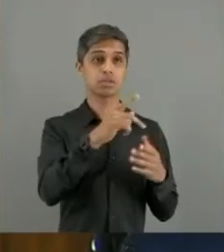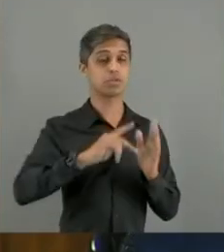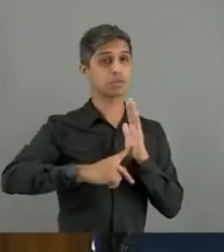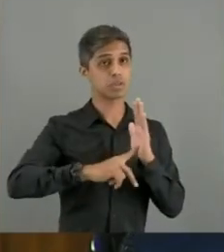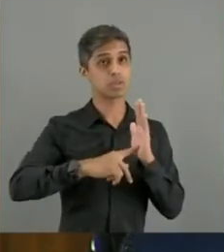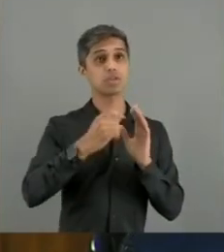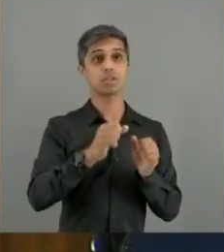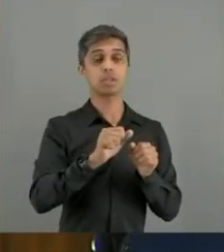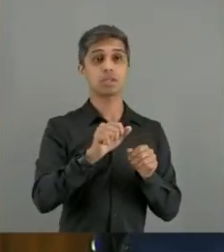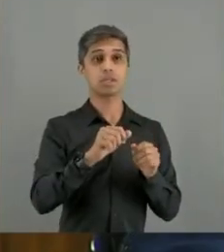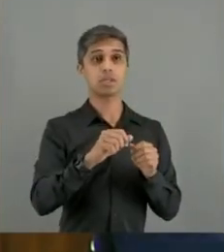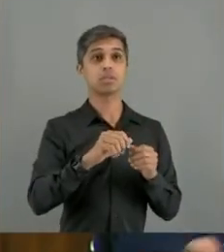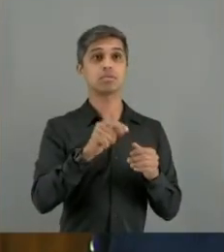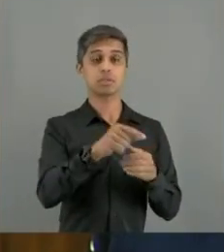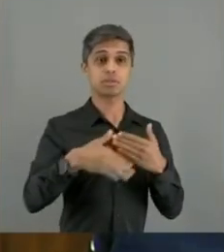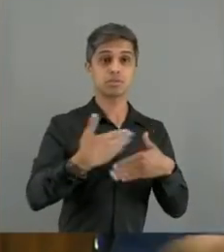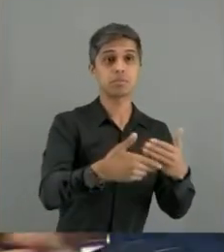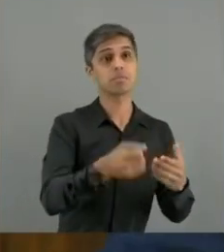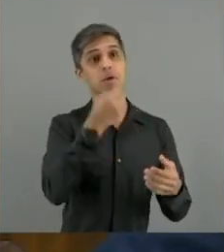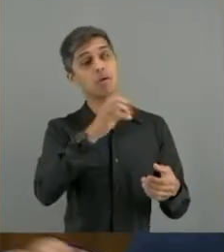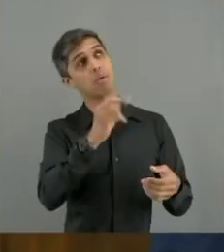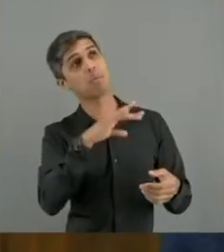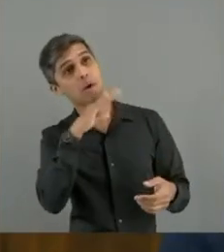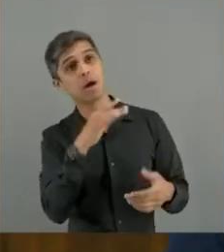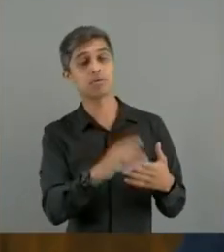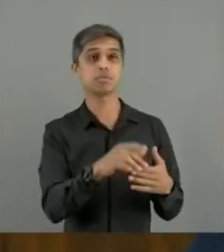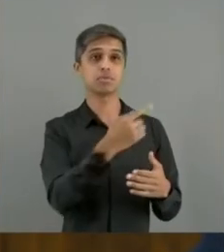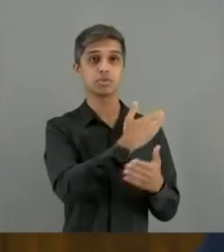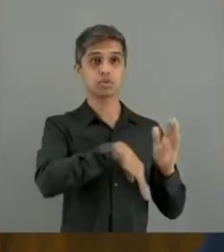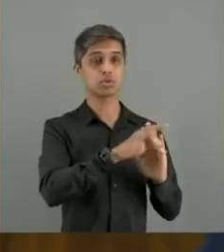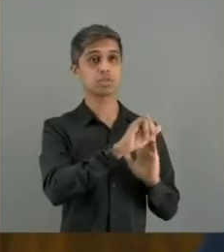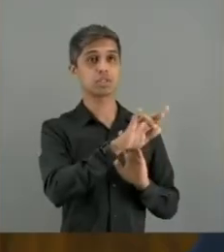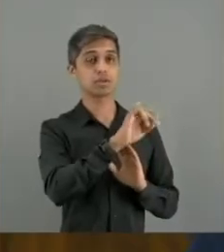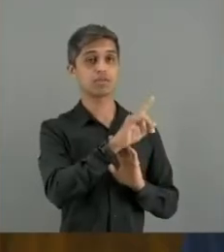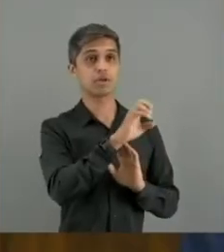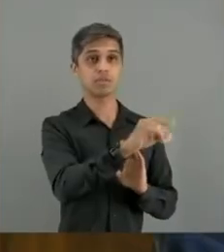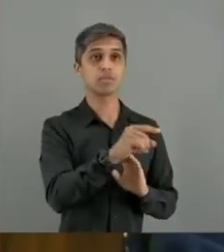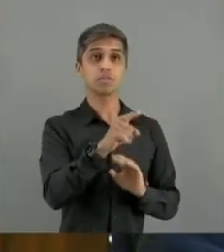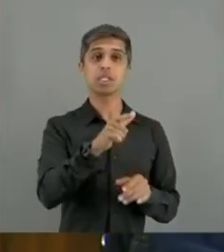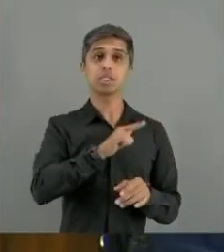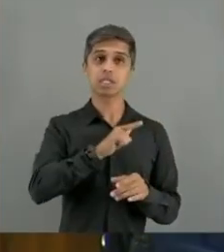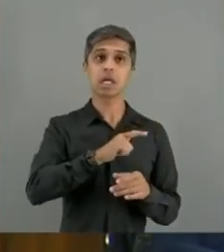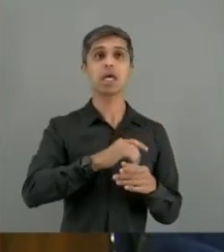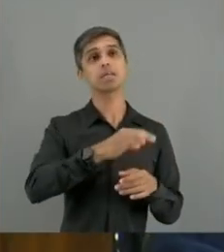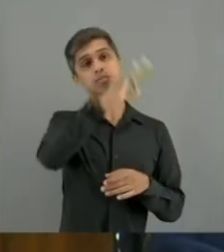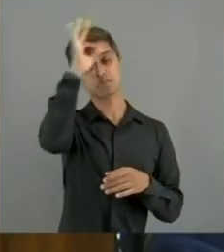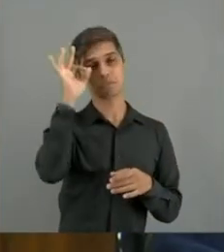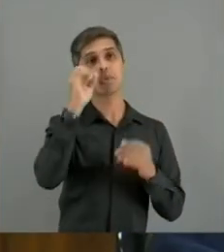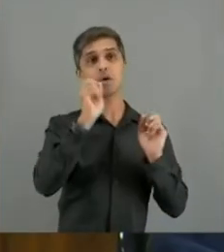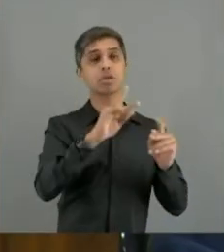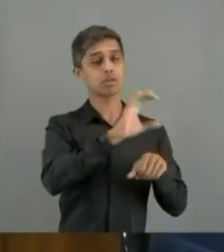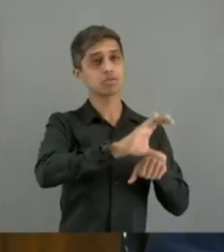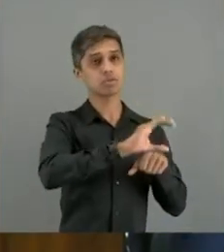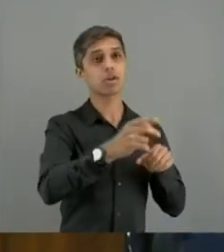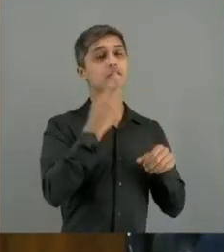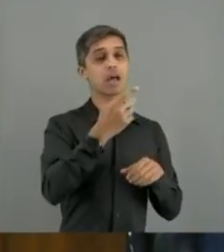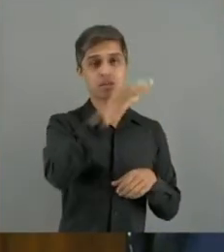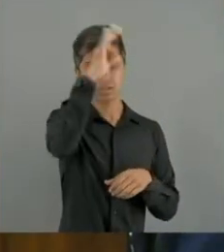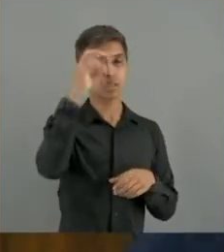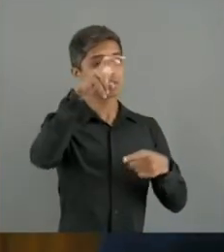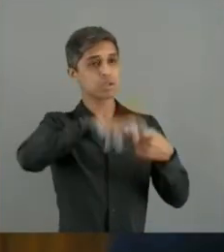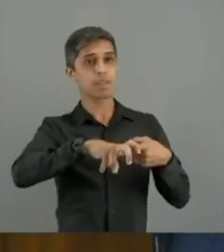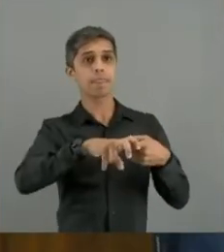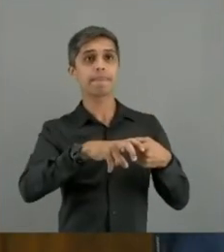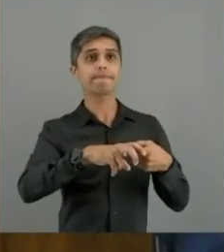sindicato, das ações que a senhora perpetrou, para o bem ou para o mal, que, como disse com propriedade Zé Trovão, a senhora tem a presunção de inocência, é constitucional, a senhora sentou-se aí